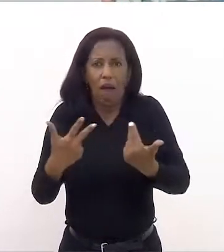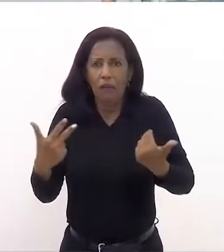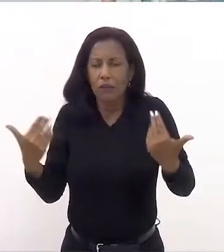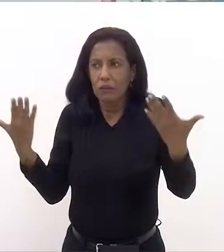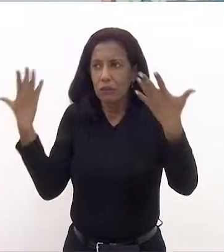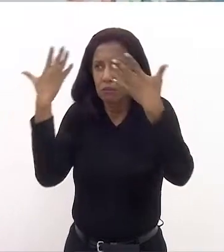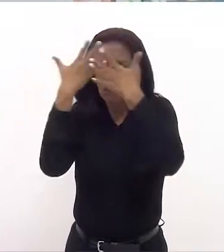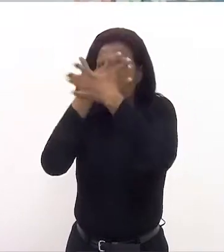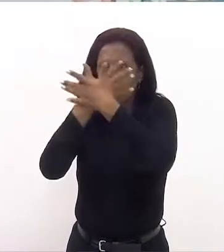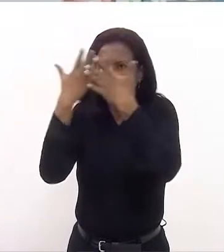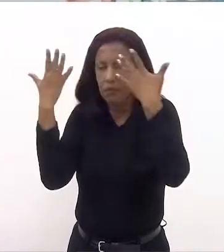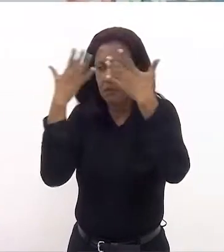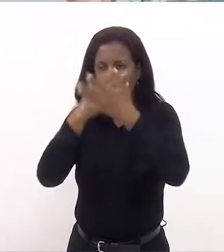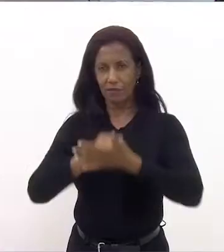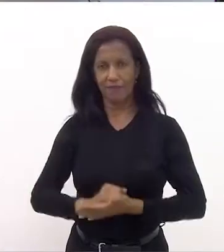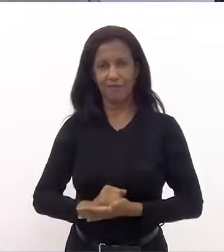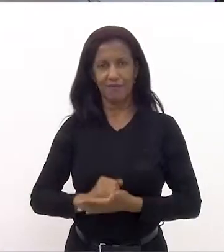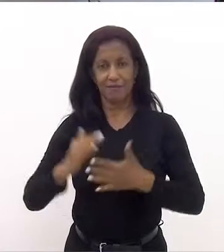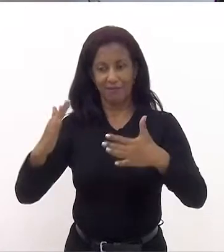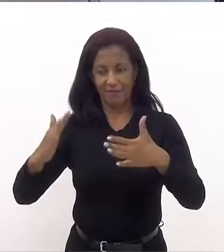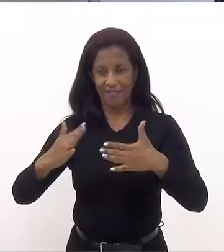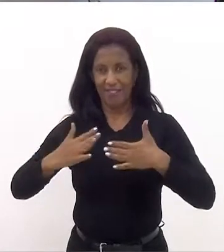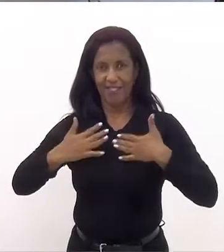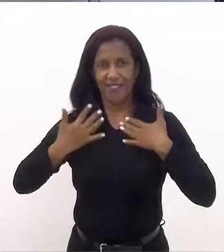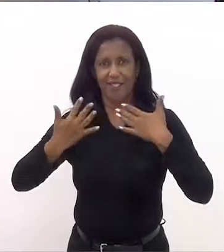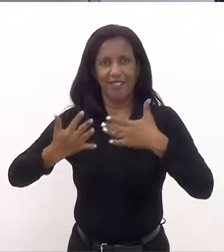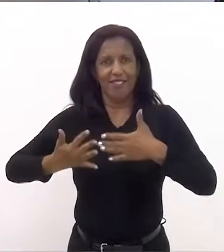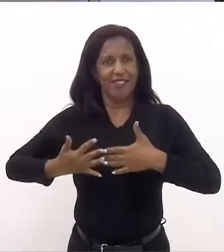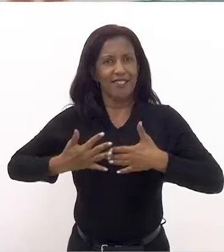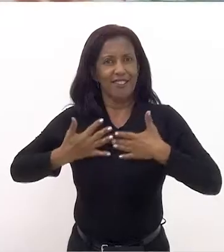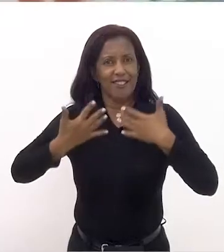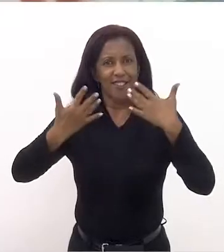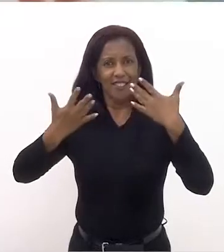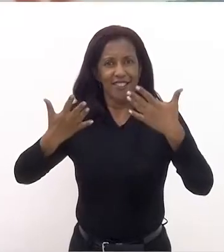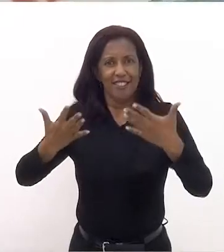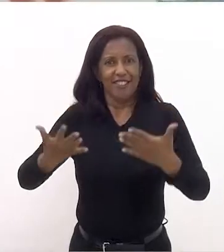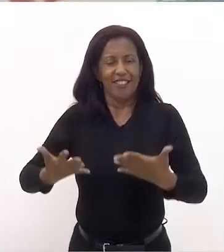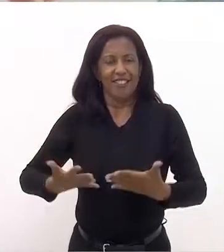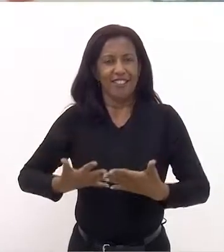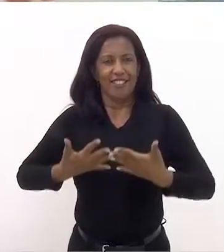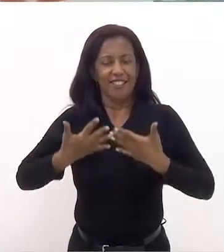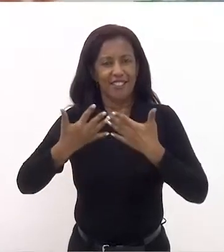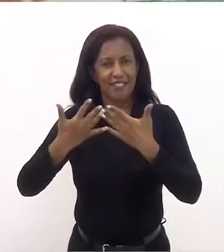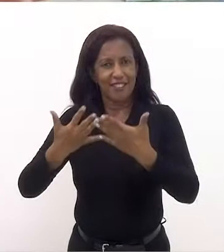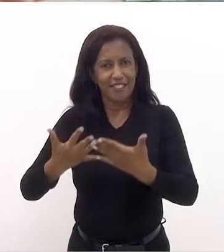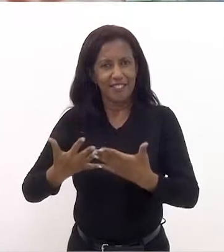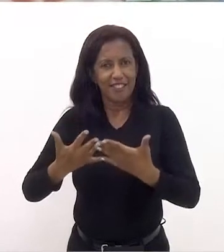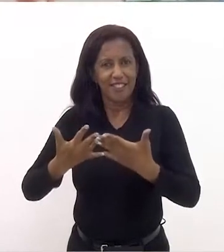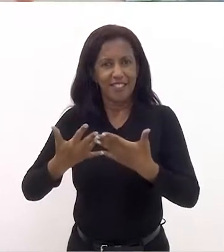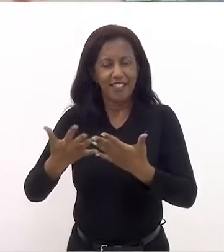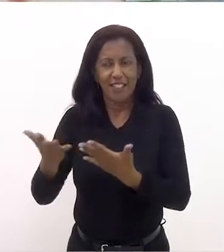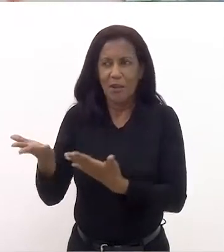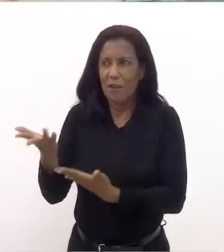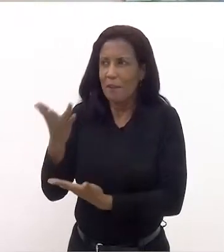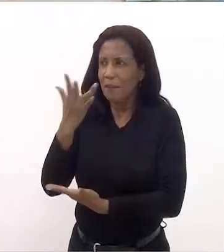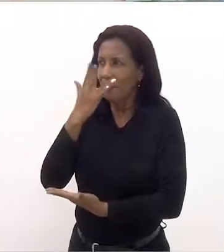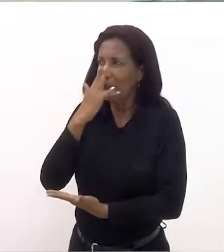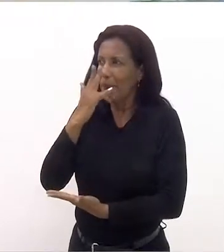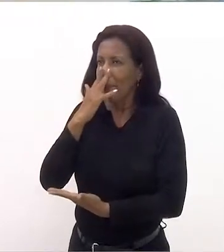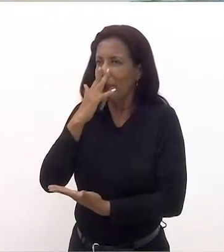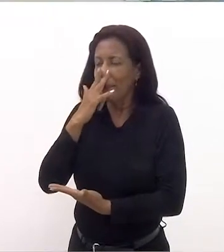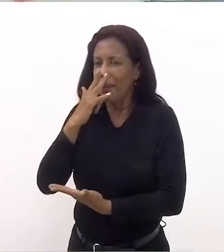coisas invisíveis. A alegria geral repica nos fundões, alimentam